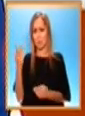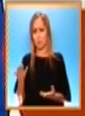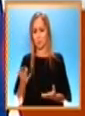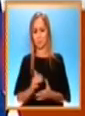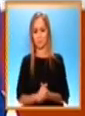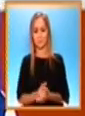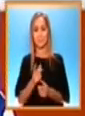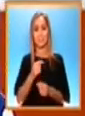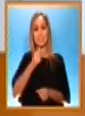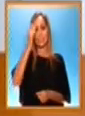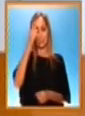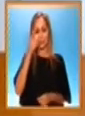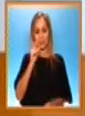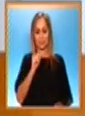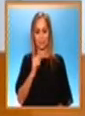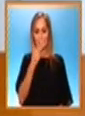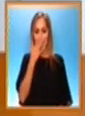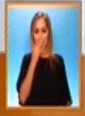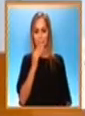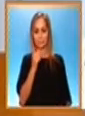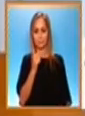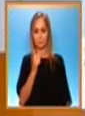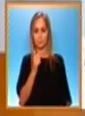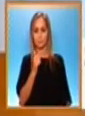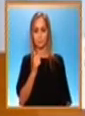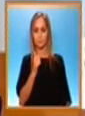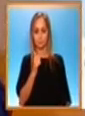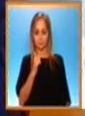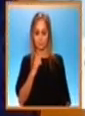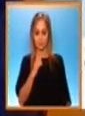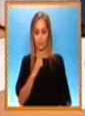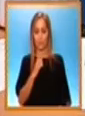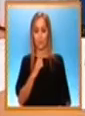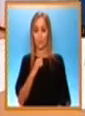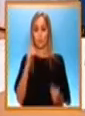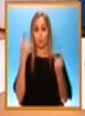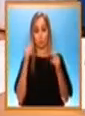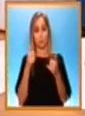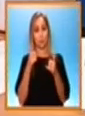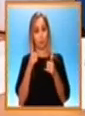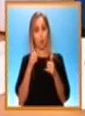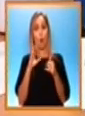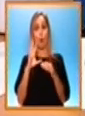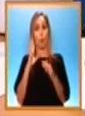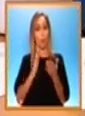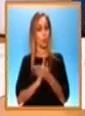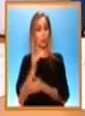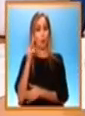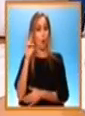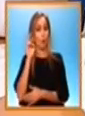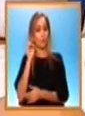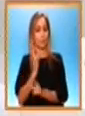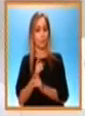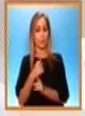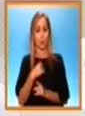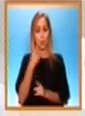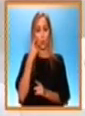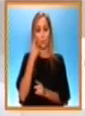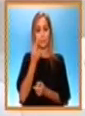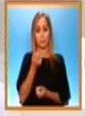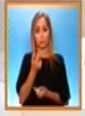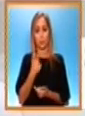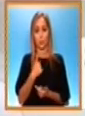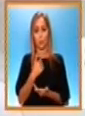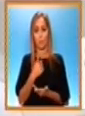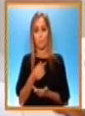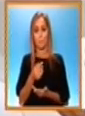claro. Sim. E a história também pareceu... As boas continuam a passar. Exatamente. É verdade mesmo. Eu conhecia muito pouco. O que eu conhecia